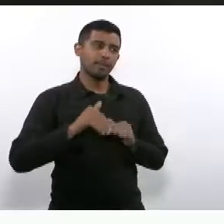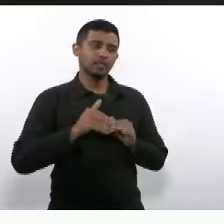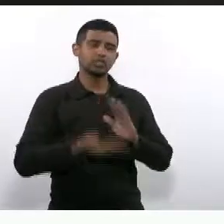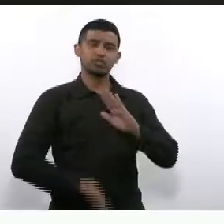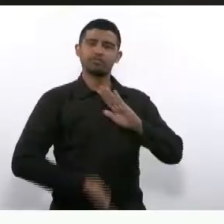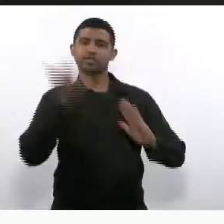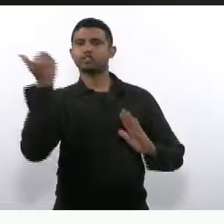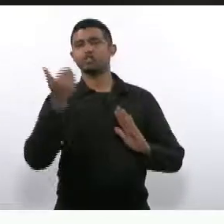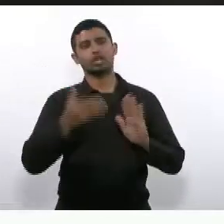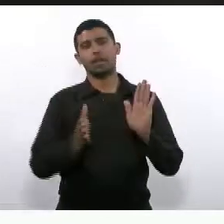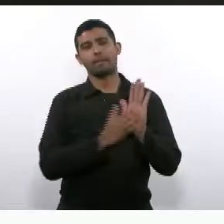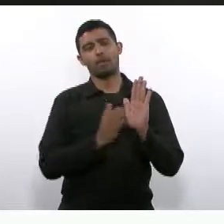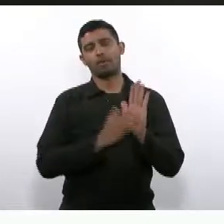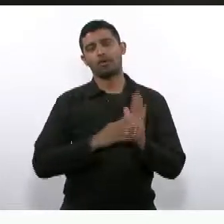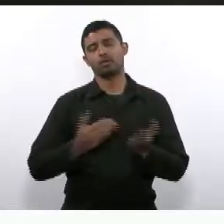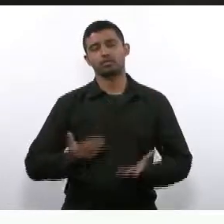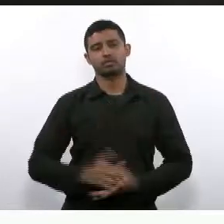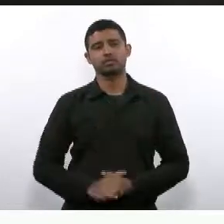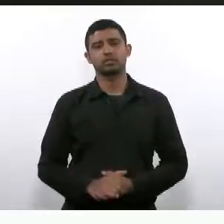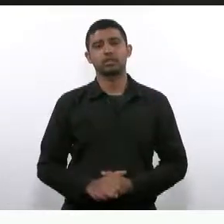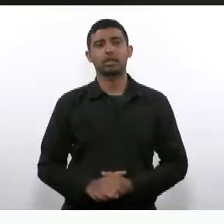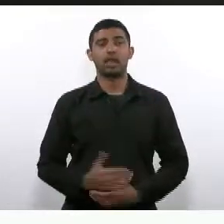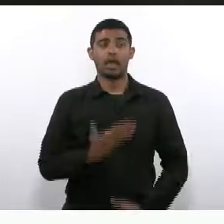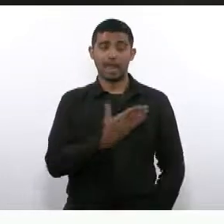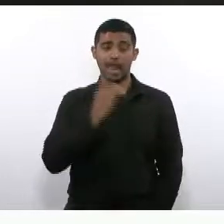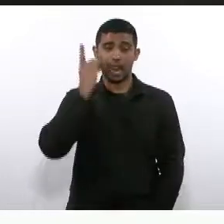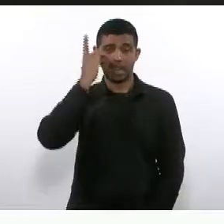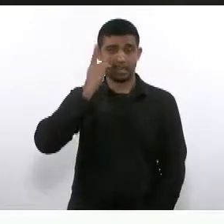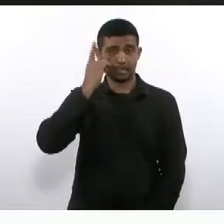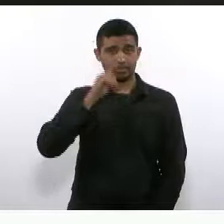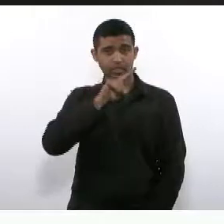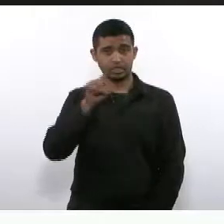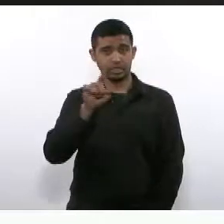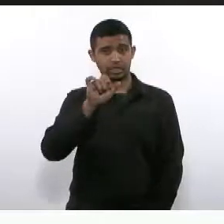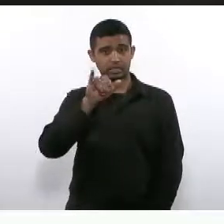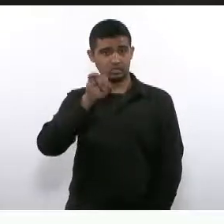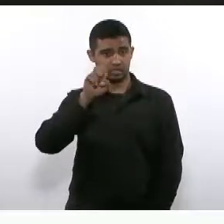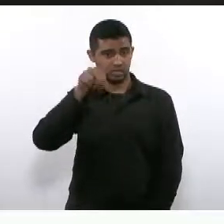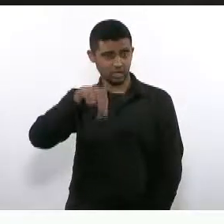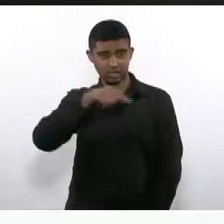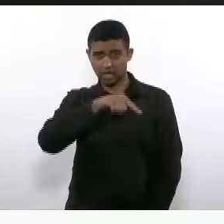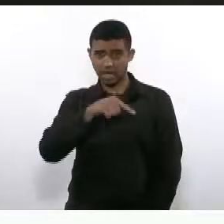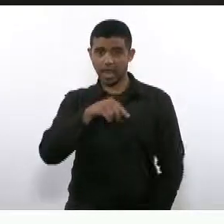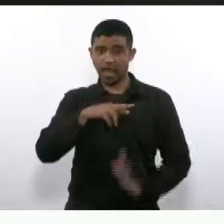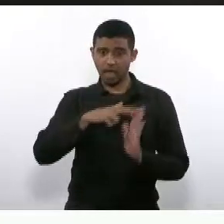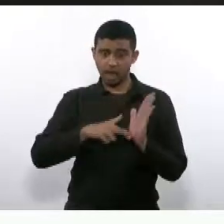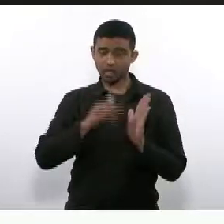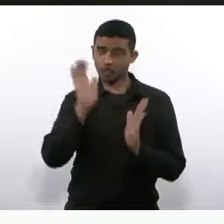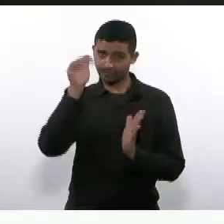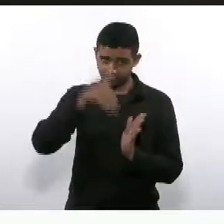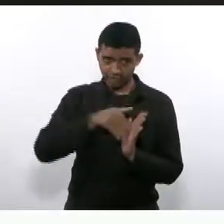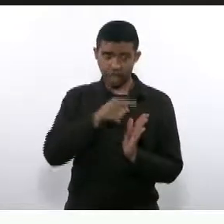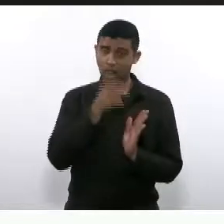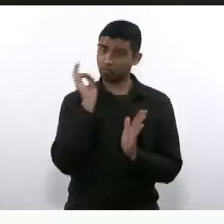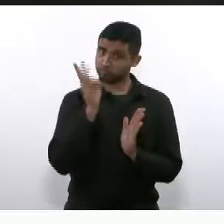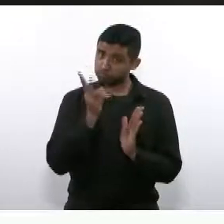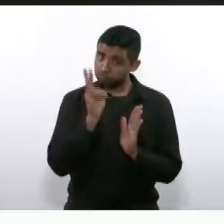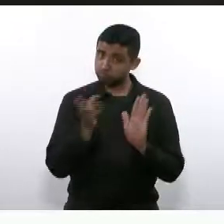dessa proposição. A deputada Zeidan, no seu relatório final, manteve a